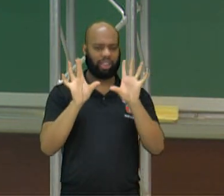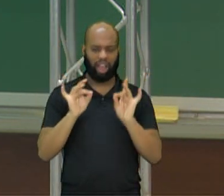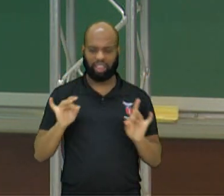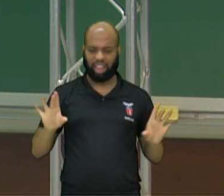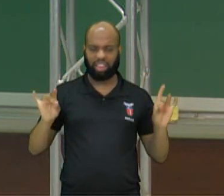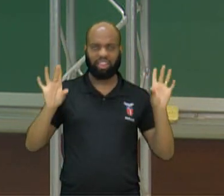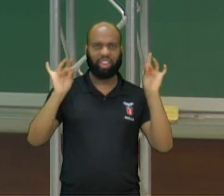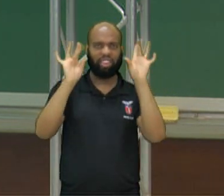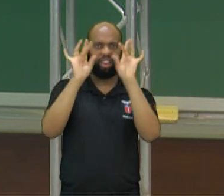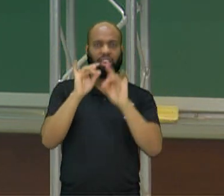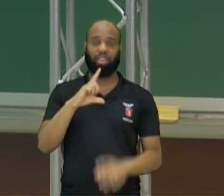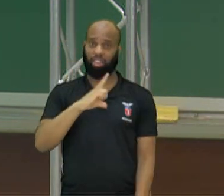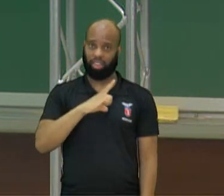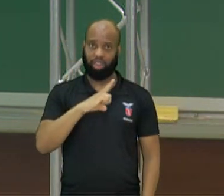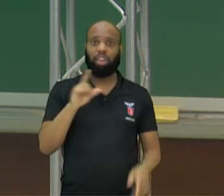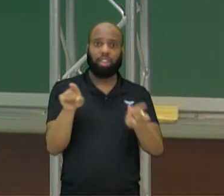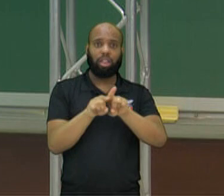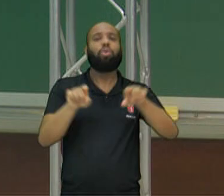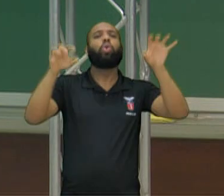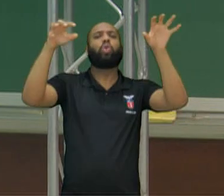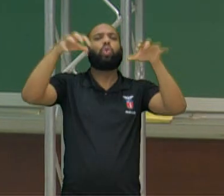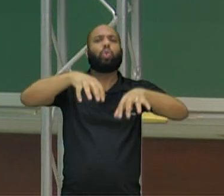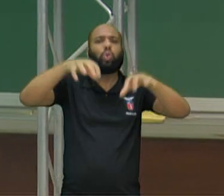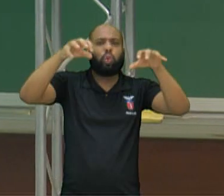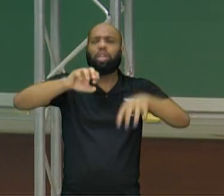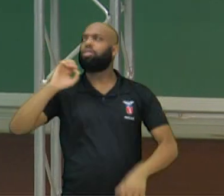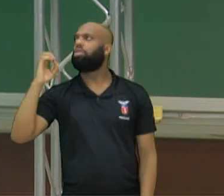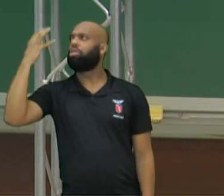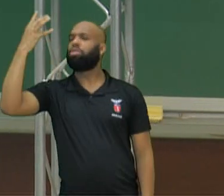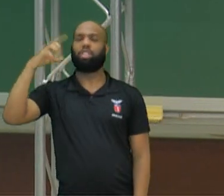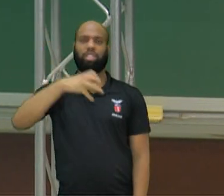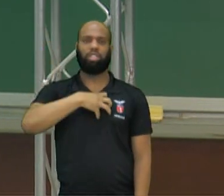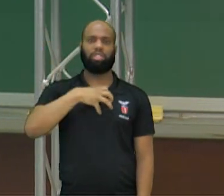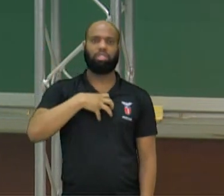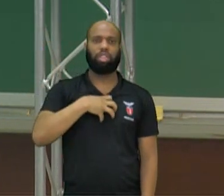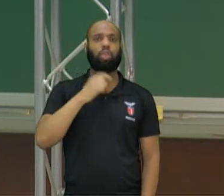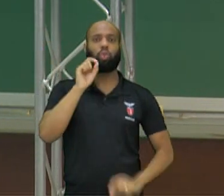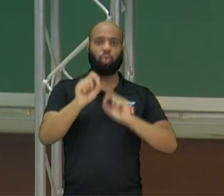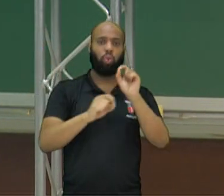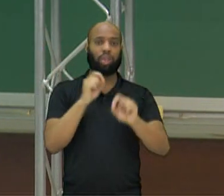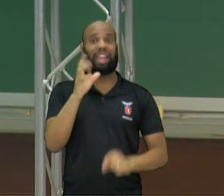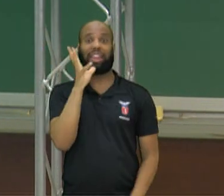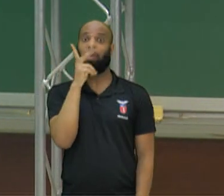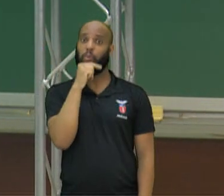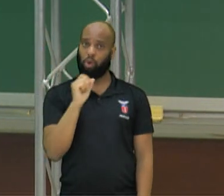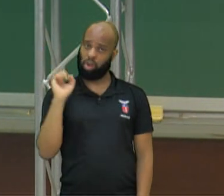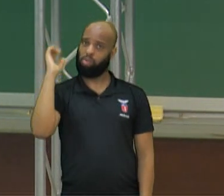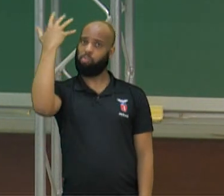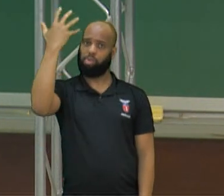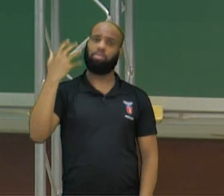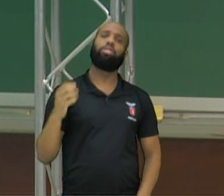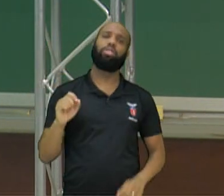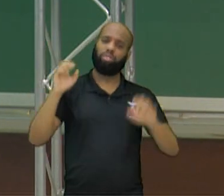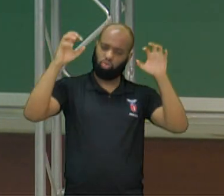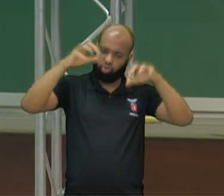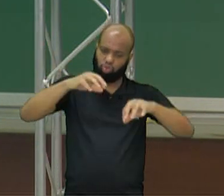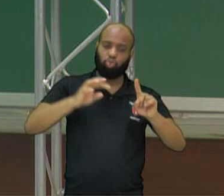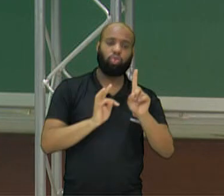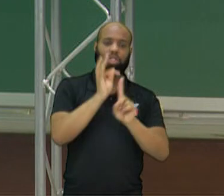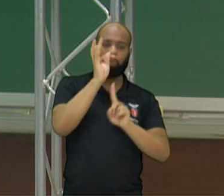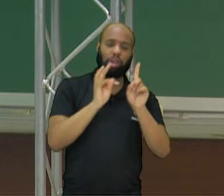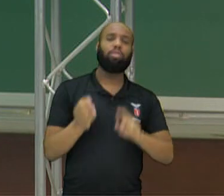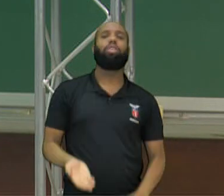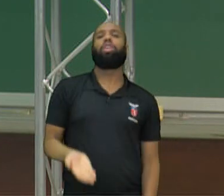clima semiárido. Essas chuvas elas ocorrem de forma bastante espaçada e as temperaturas são